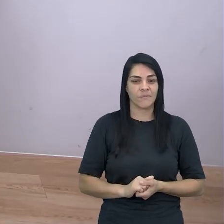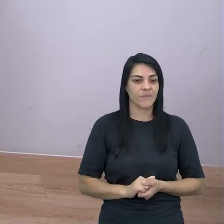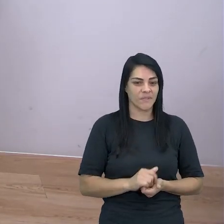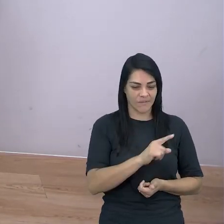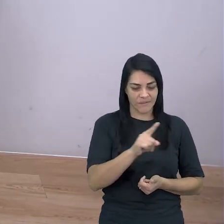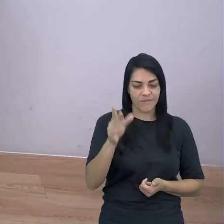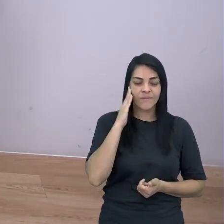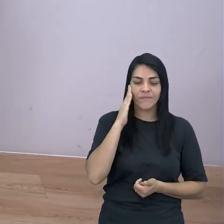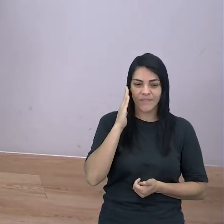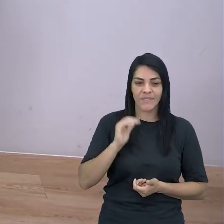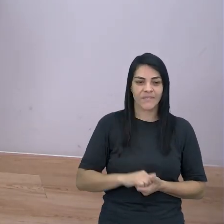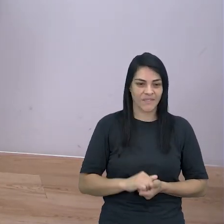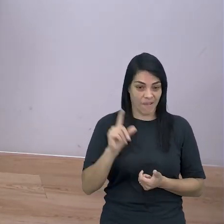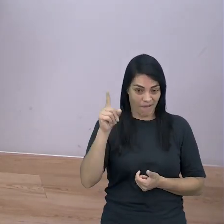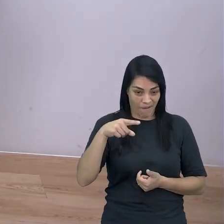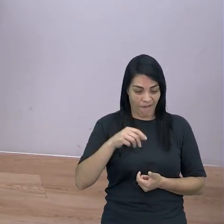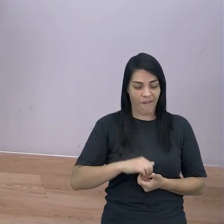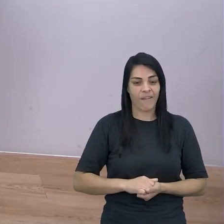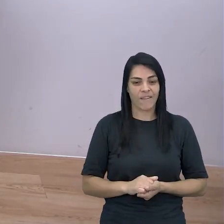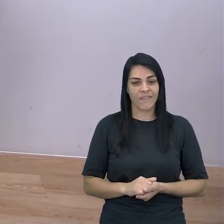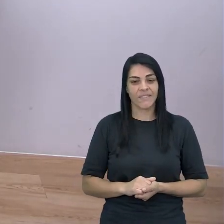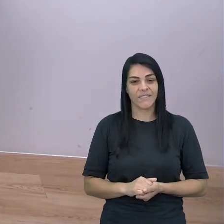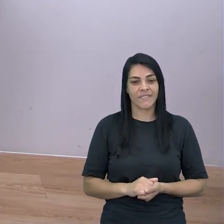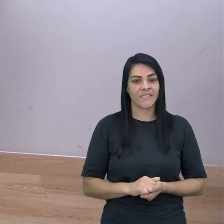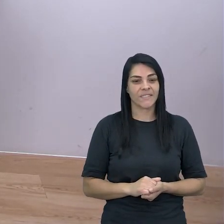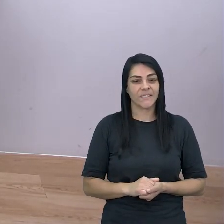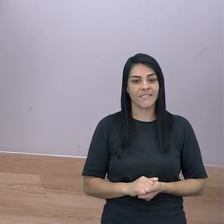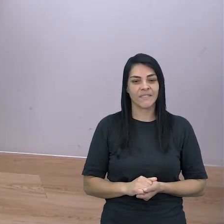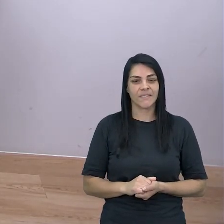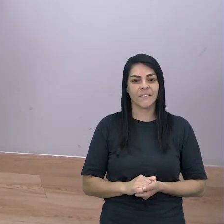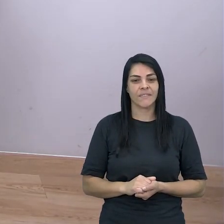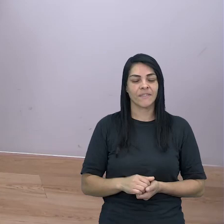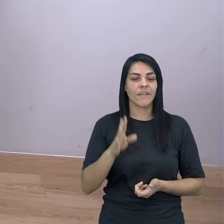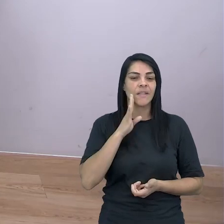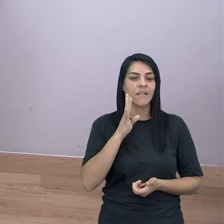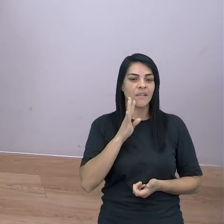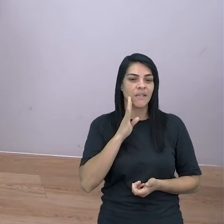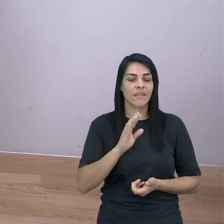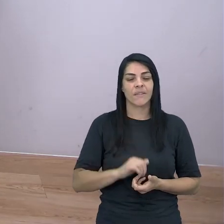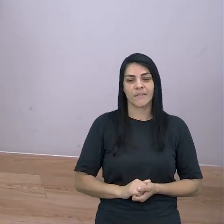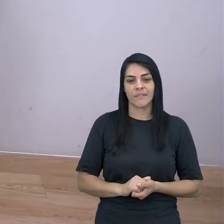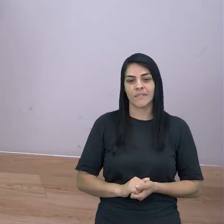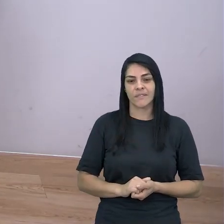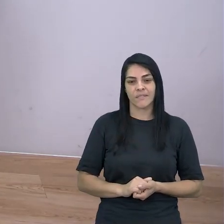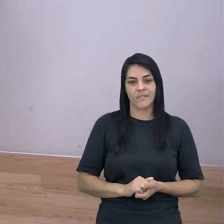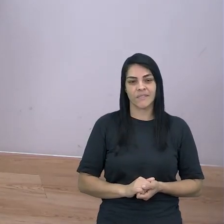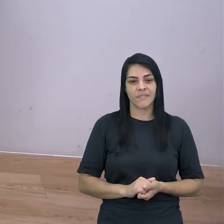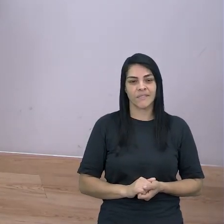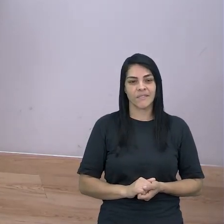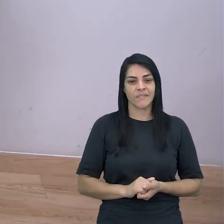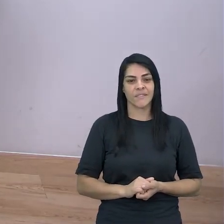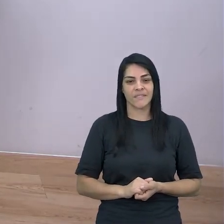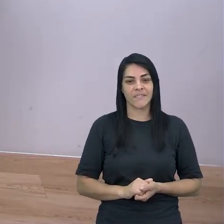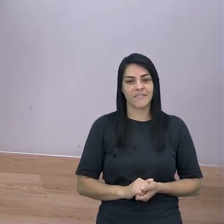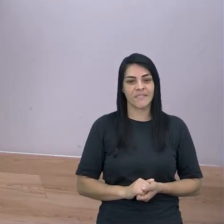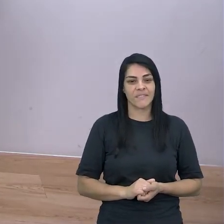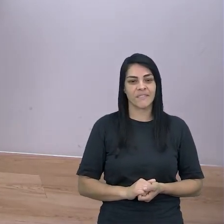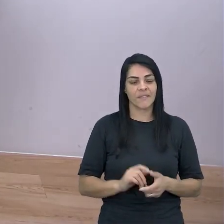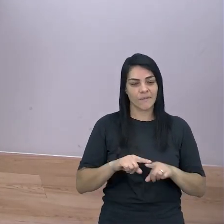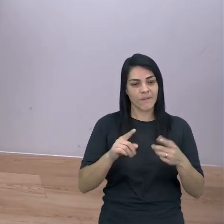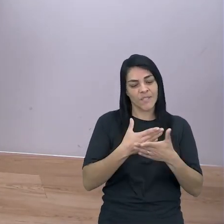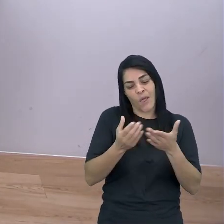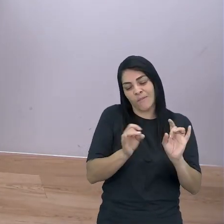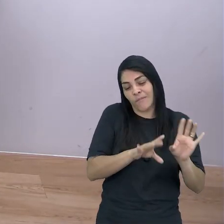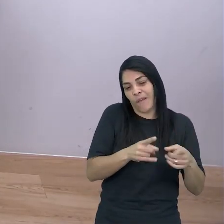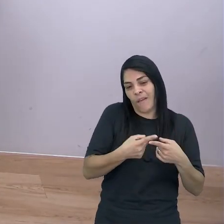então, Legal. pode ser. Estão Legal, transitando nos dois canais aí pra ver o que tá Alternando. acontecendo. Mas a gente deixa,